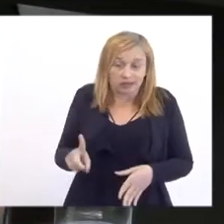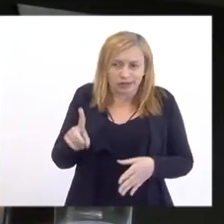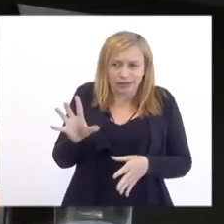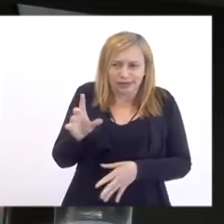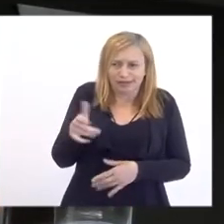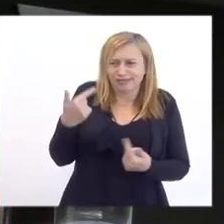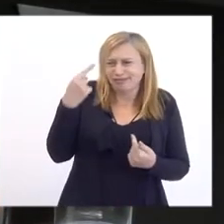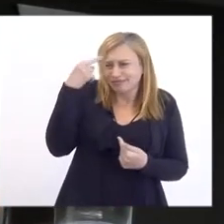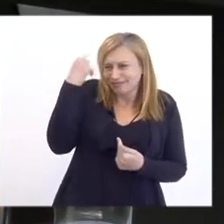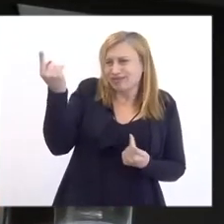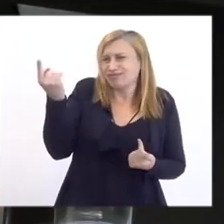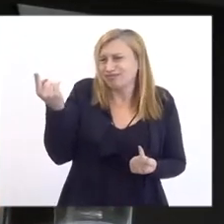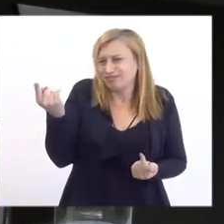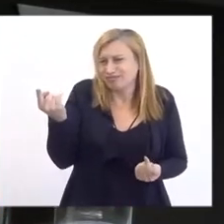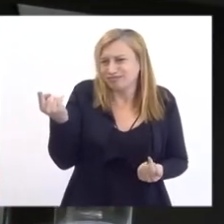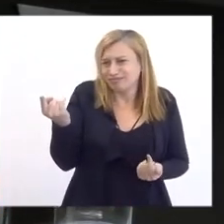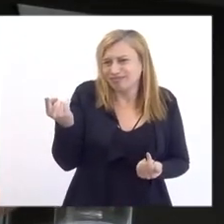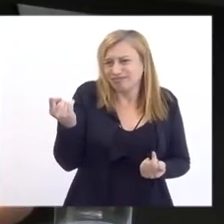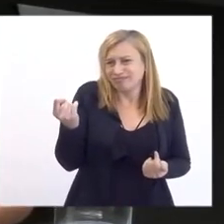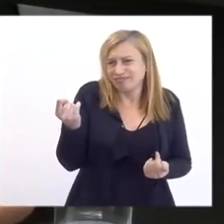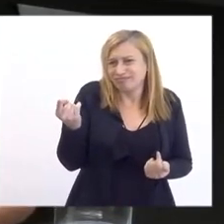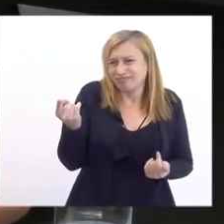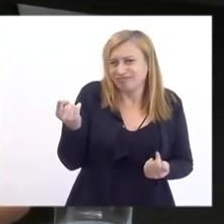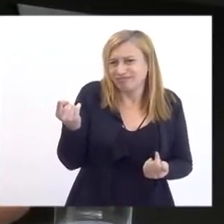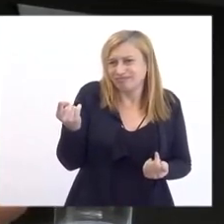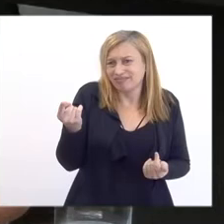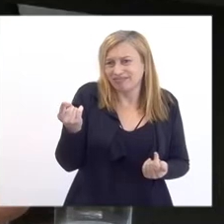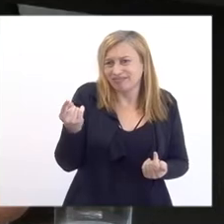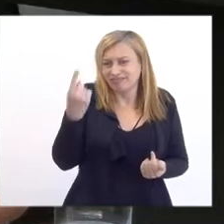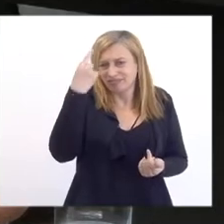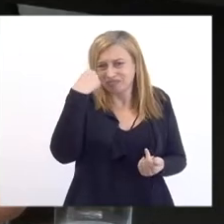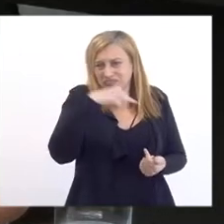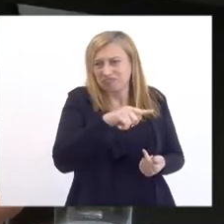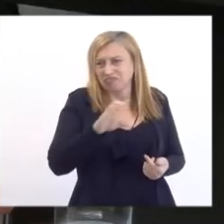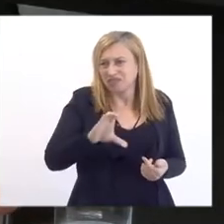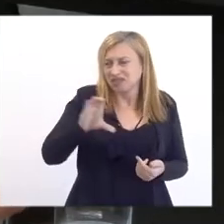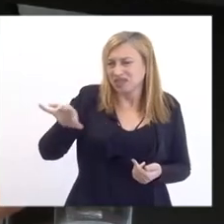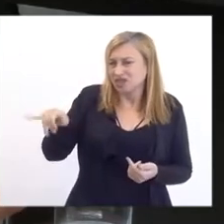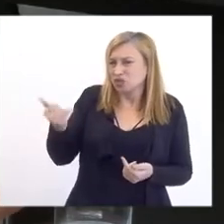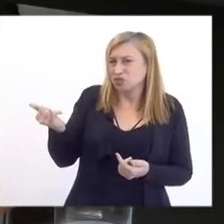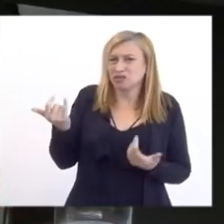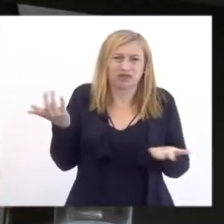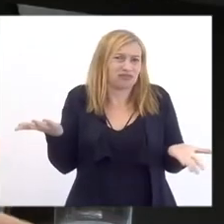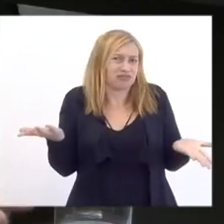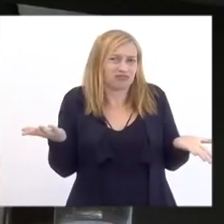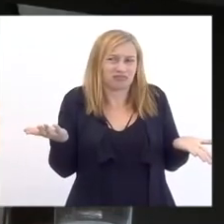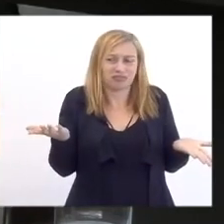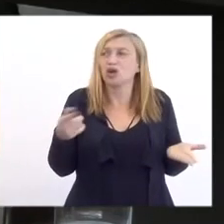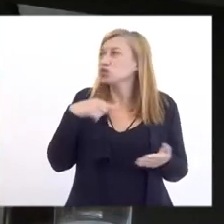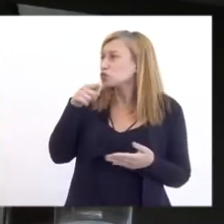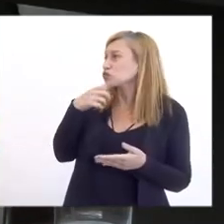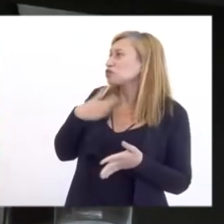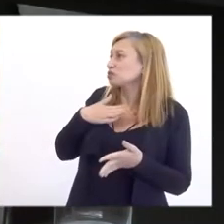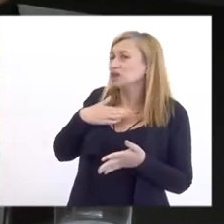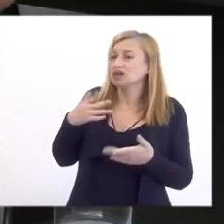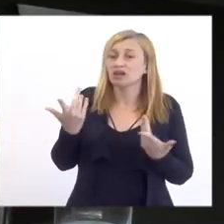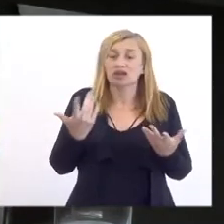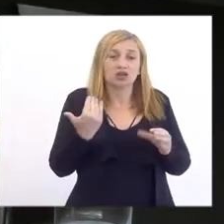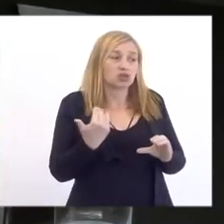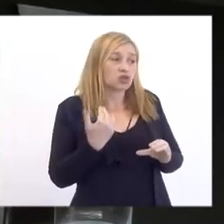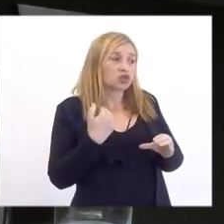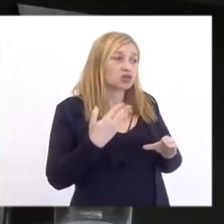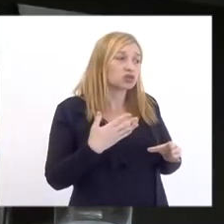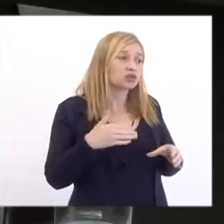inventou ao mandar para a CCJ. Essa é a minha dúvida. Porque bastaria botar para